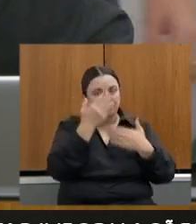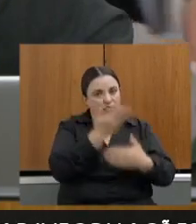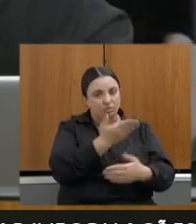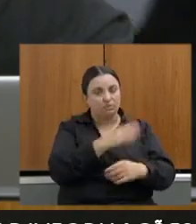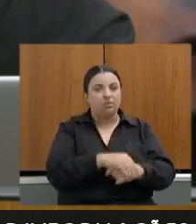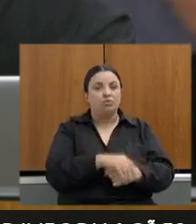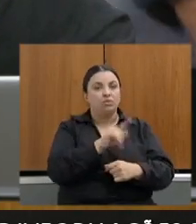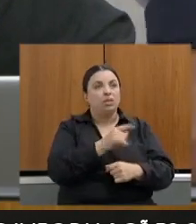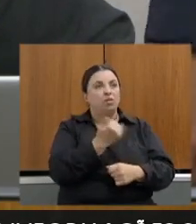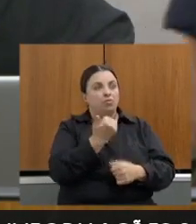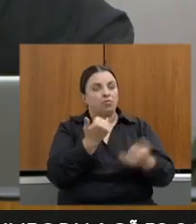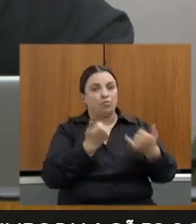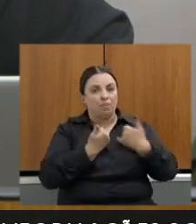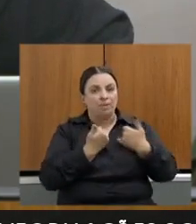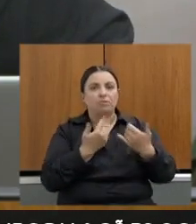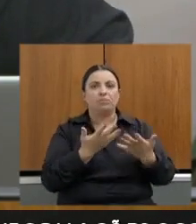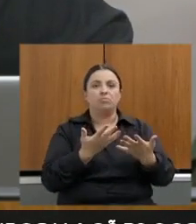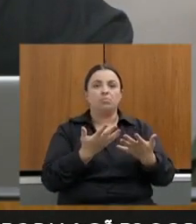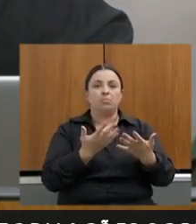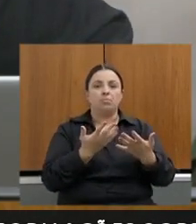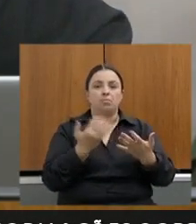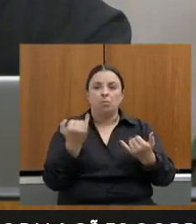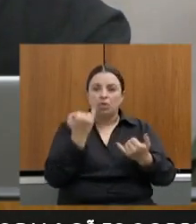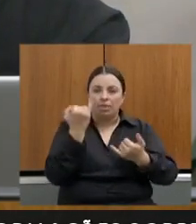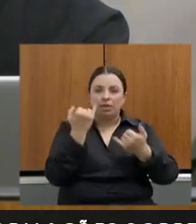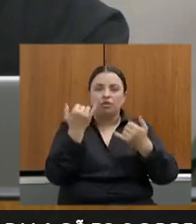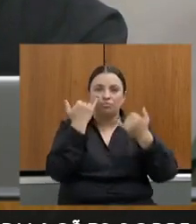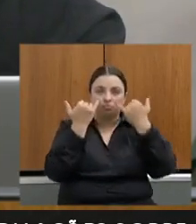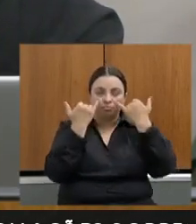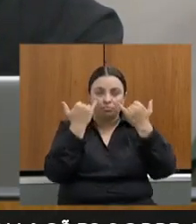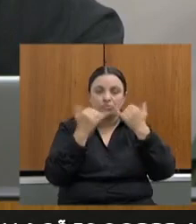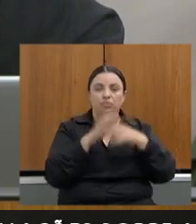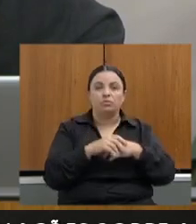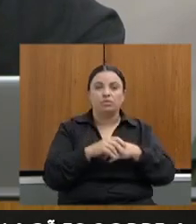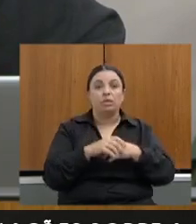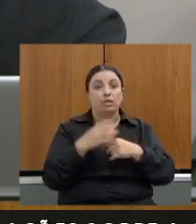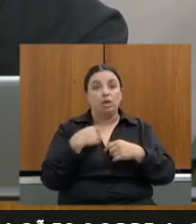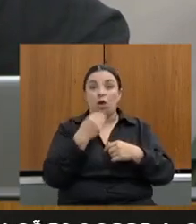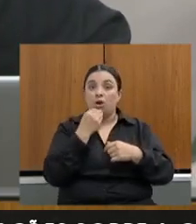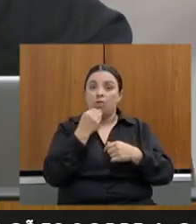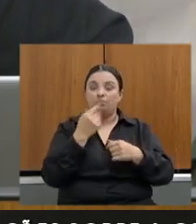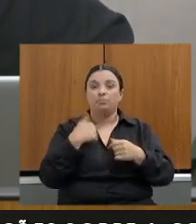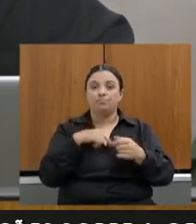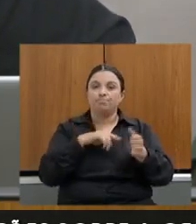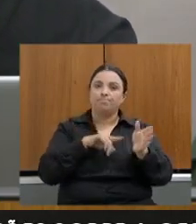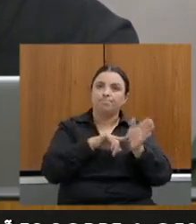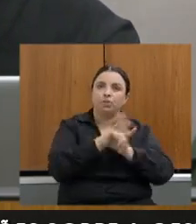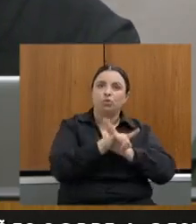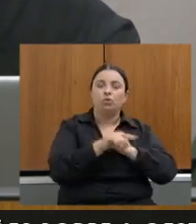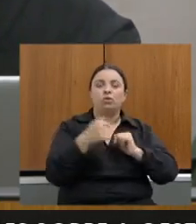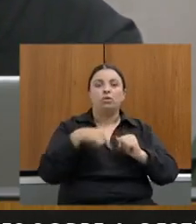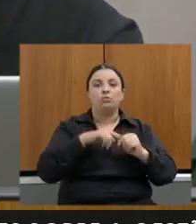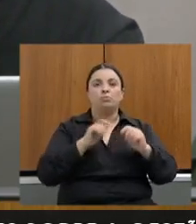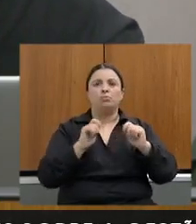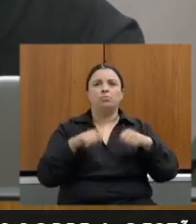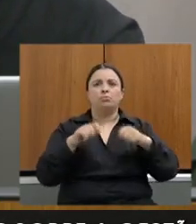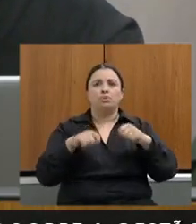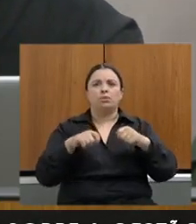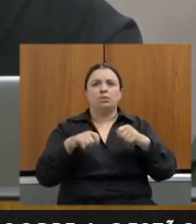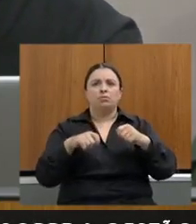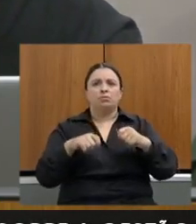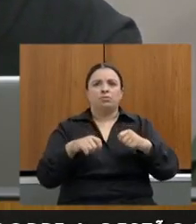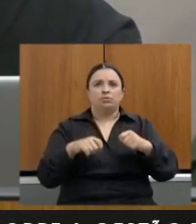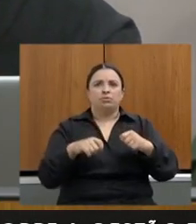que o jogo importantíssimas e obviamente que um com as perguntas que Nós faremos nós temos condições de